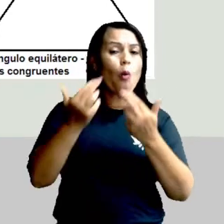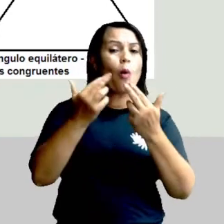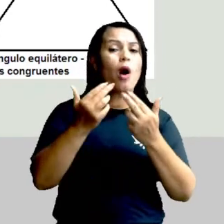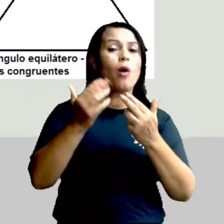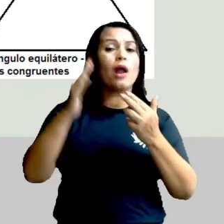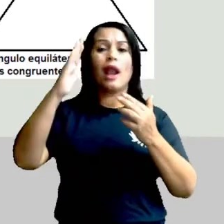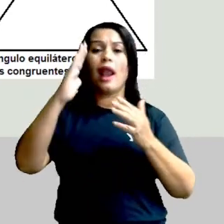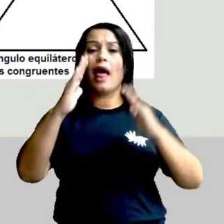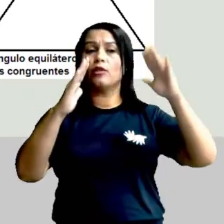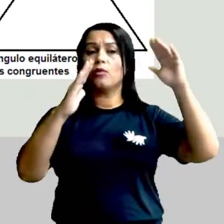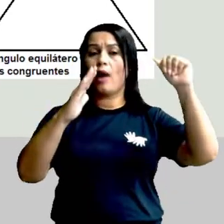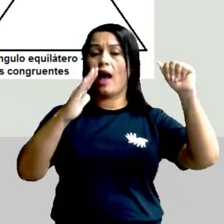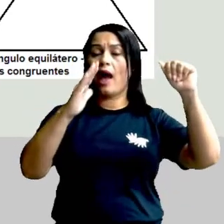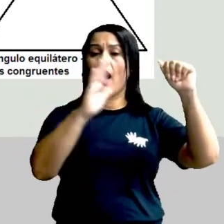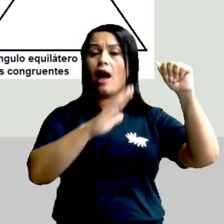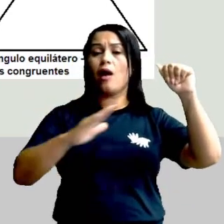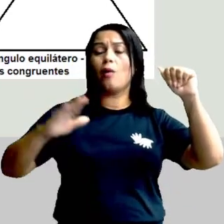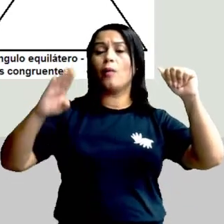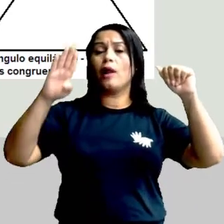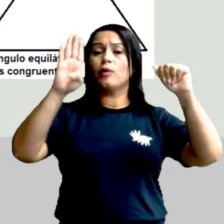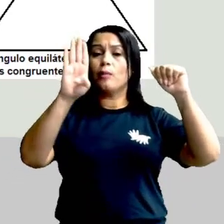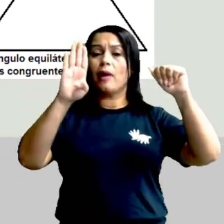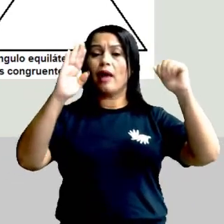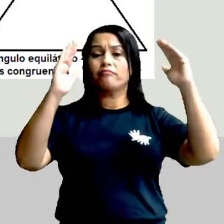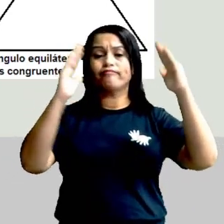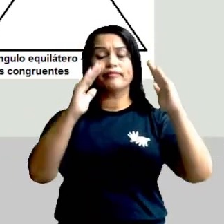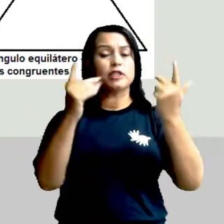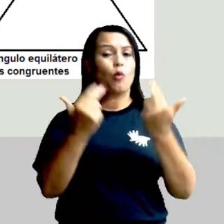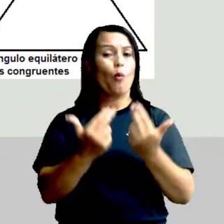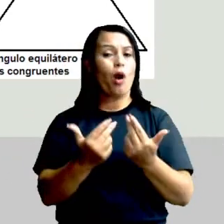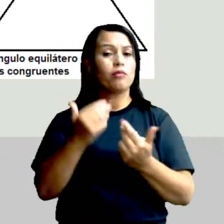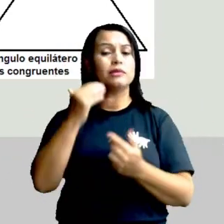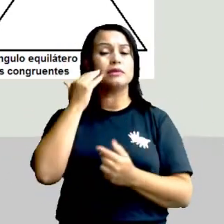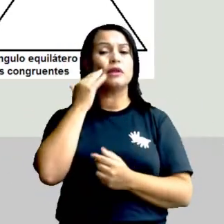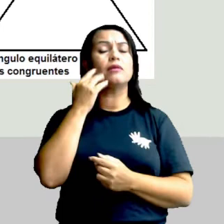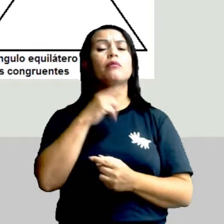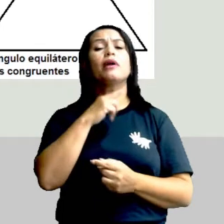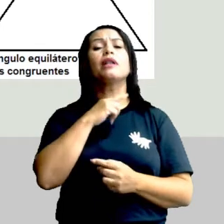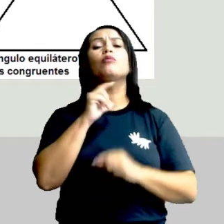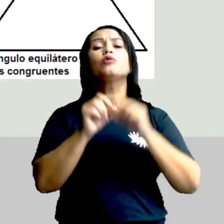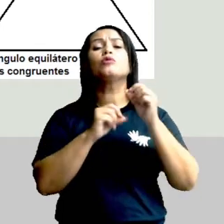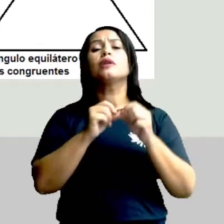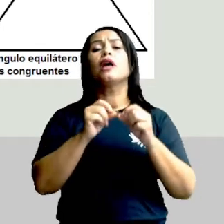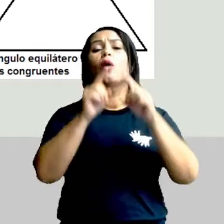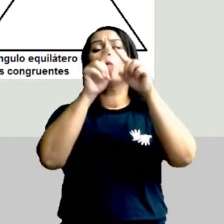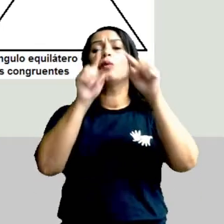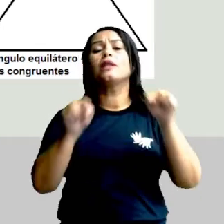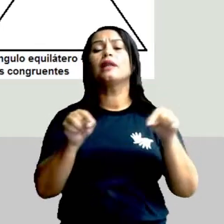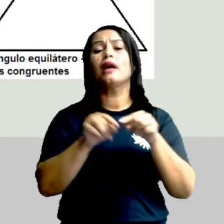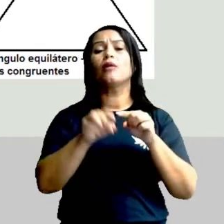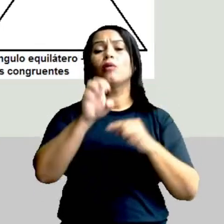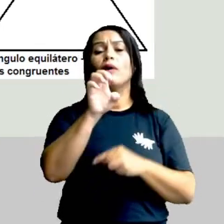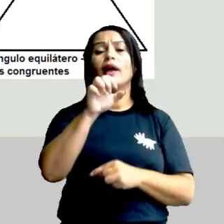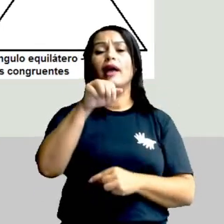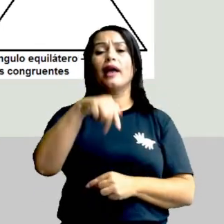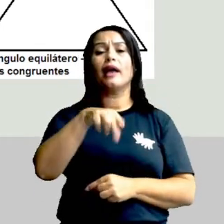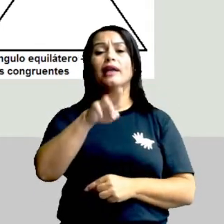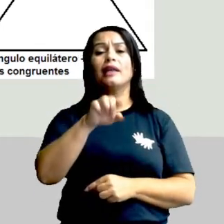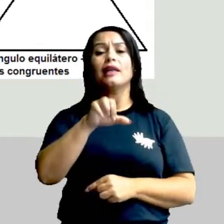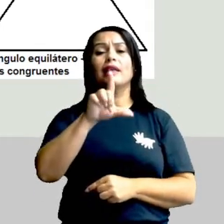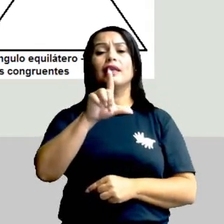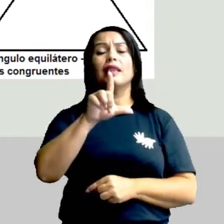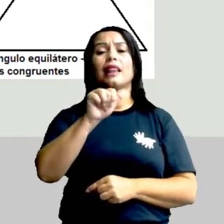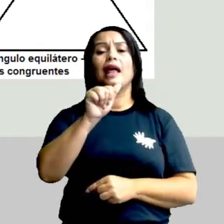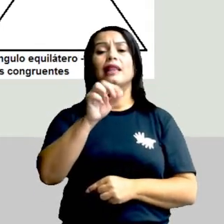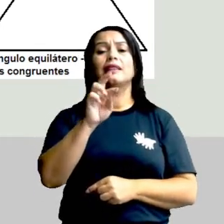lado a congruente ao lado B um exemplo tá e nós temos também o triângulo equilátero que é